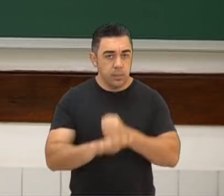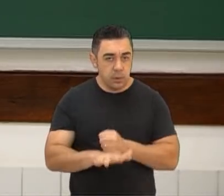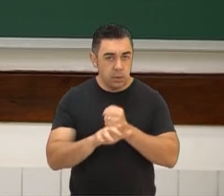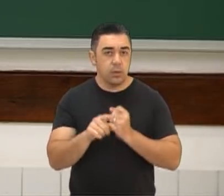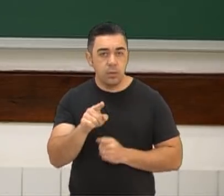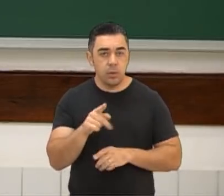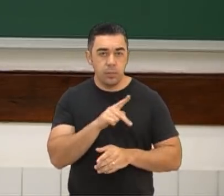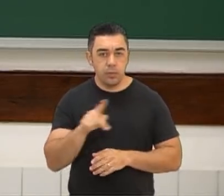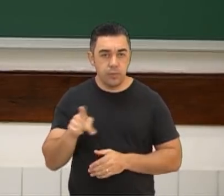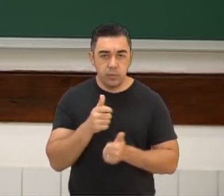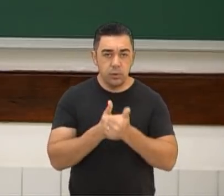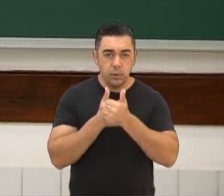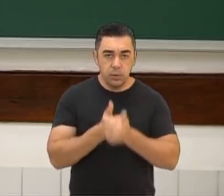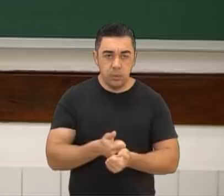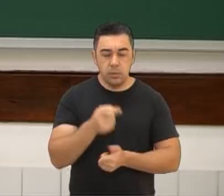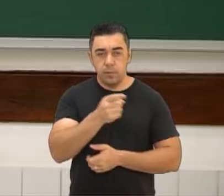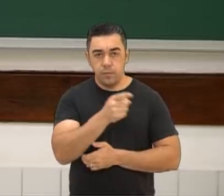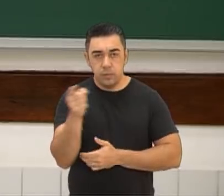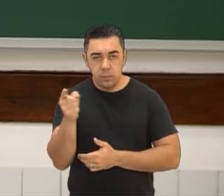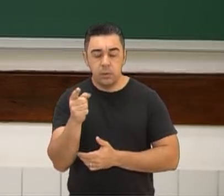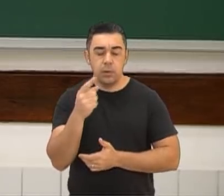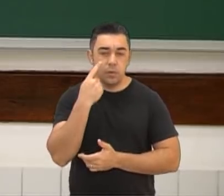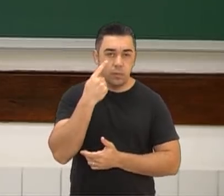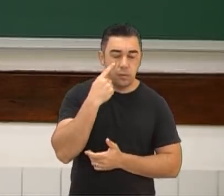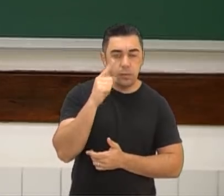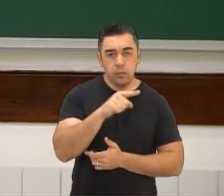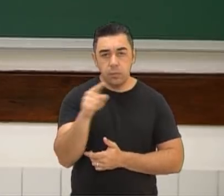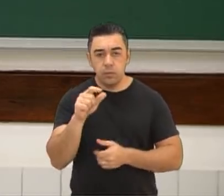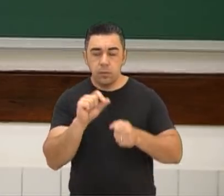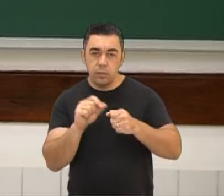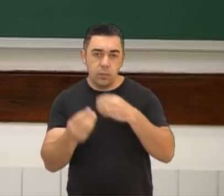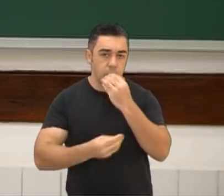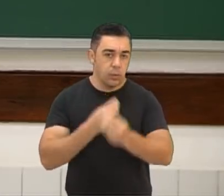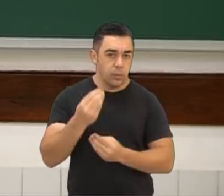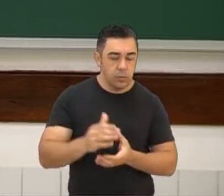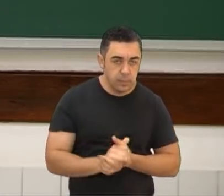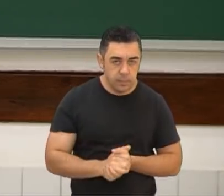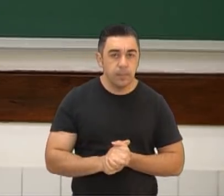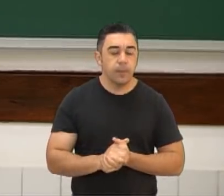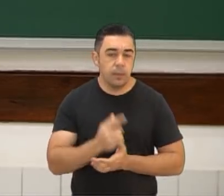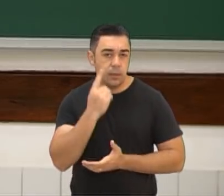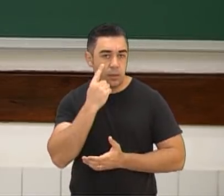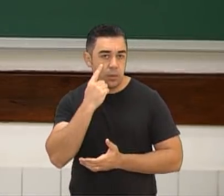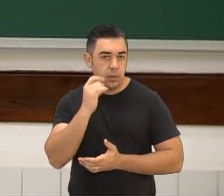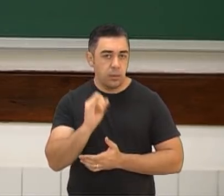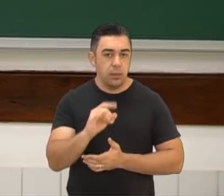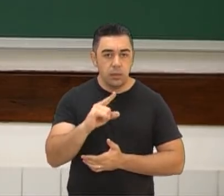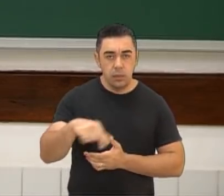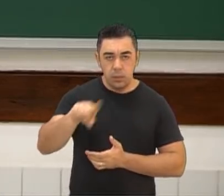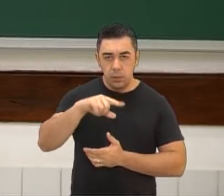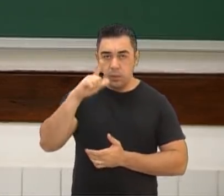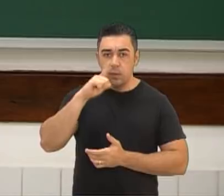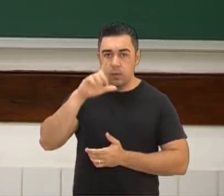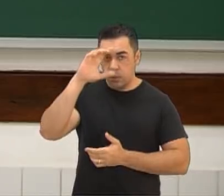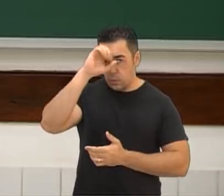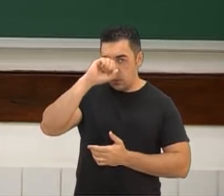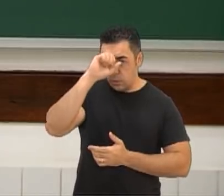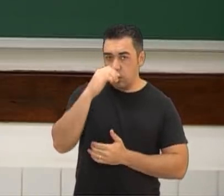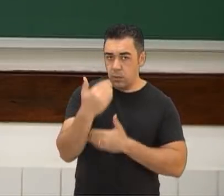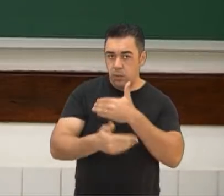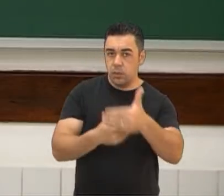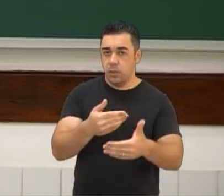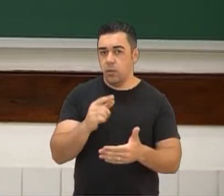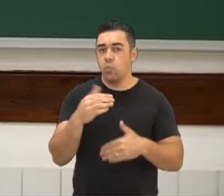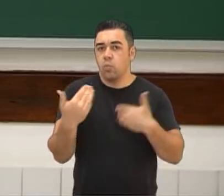possa acompanhar o rendimento de vocês, ver o que vocês estão fazendo, e ver se o aprendizado está acontecendo, quais são